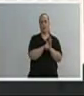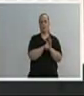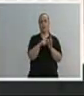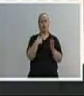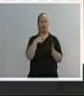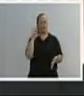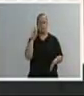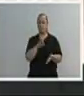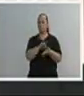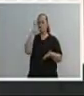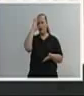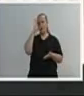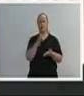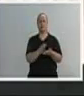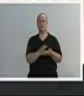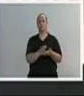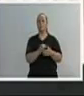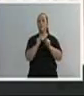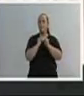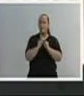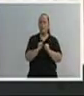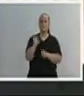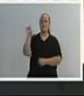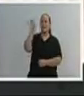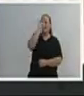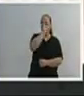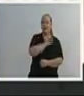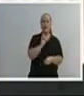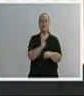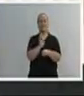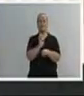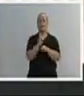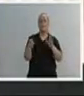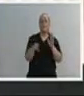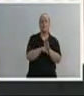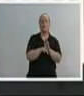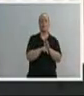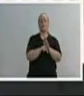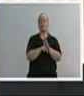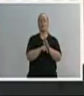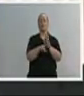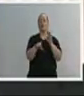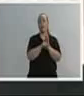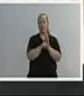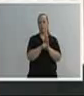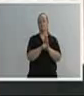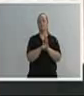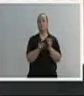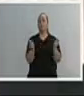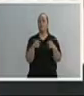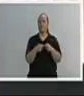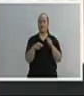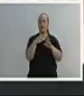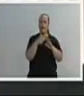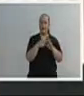convicto e também um defensor da criação da região metropolitana, para que a gente possa ter nossas próprias